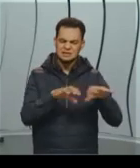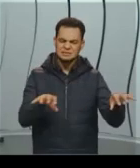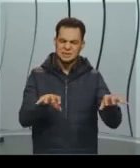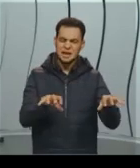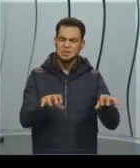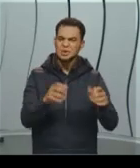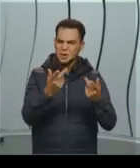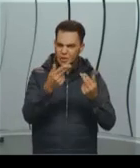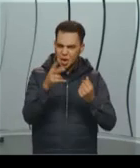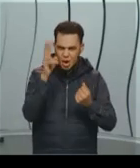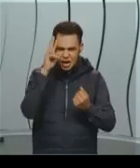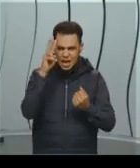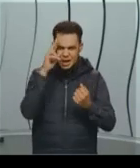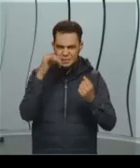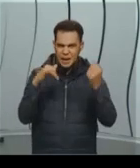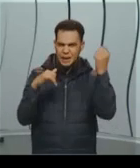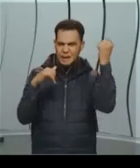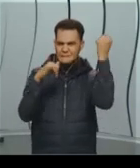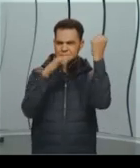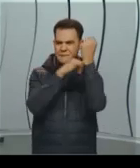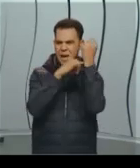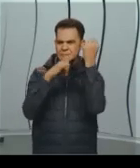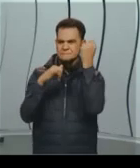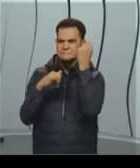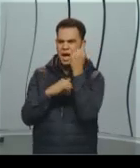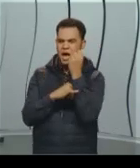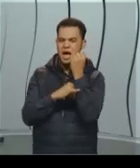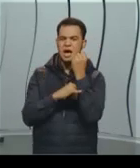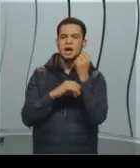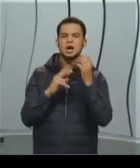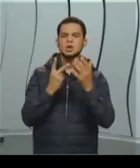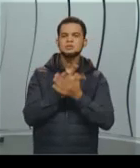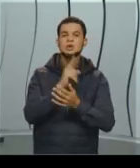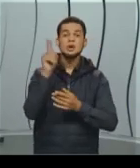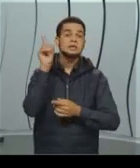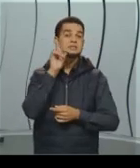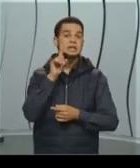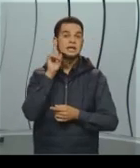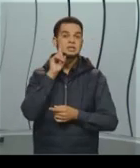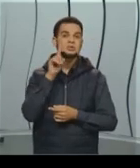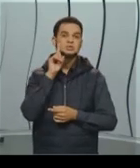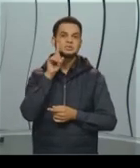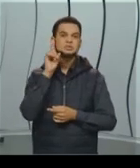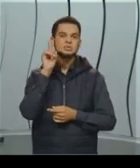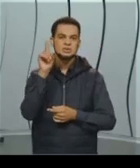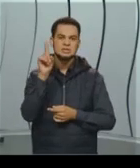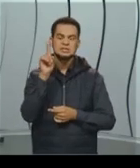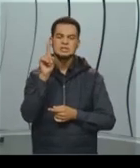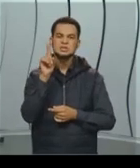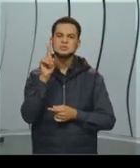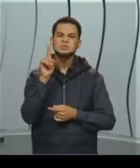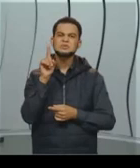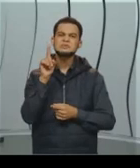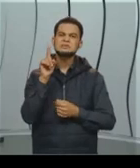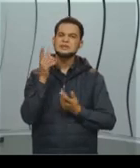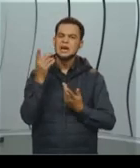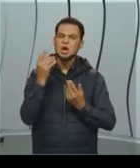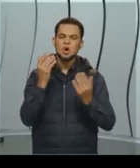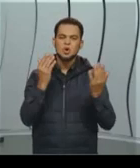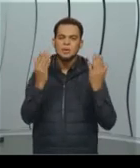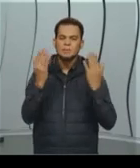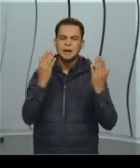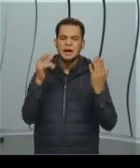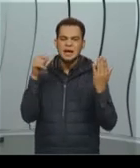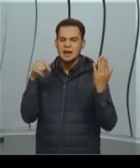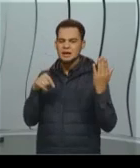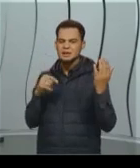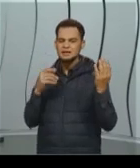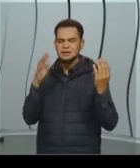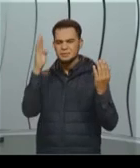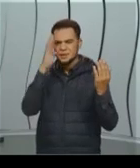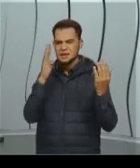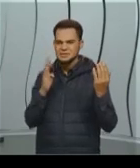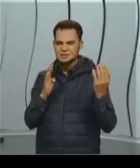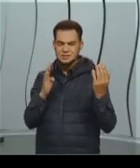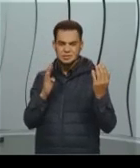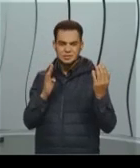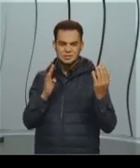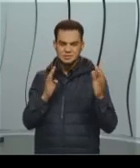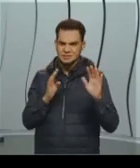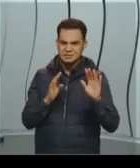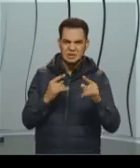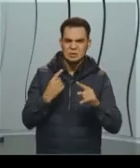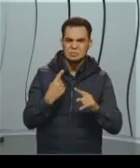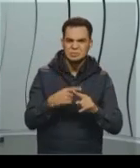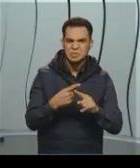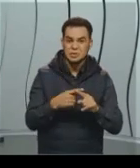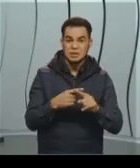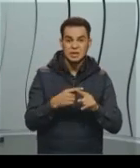Estados Unidos vai afetar a segurança aqui do Brasil diretamente a ponto de cancelar um evento imediatamente. Ou seja, o fato de Brasil e Estados Unidos estarem